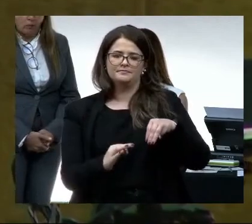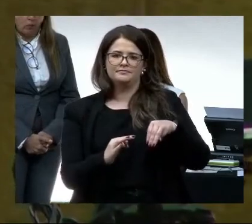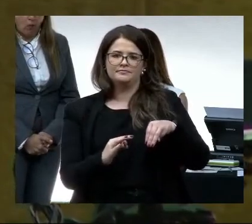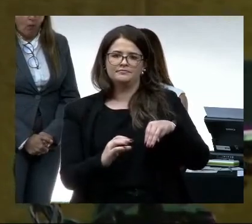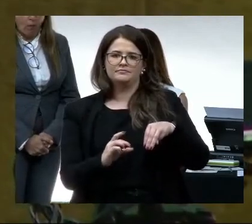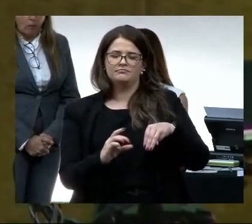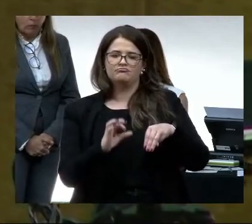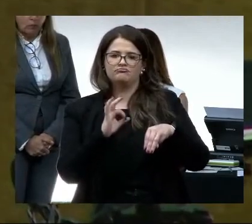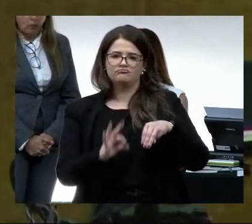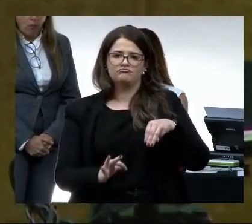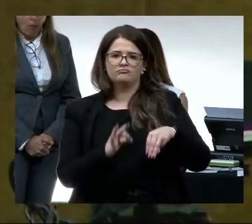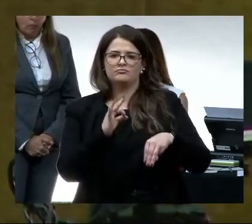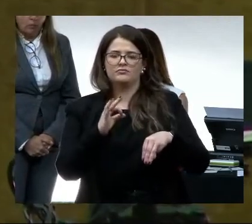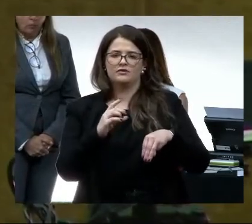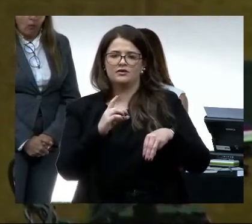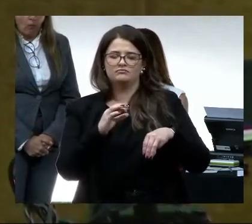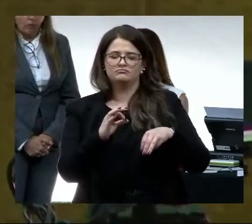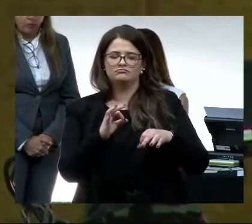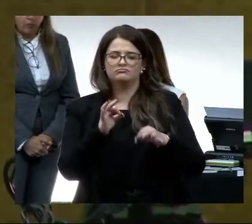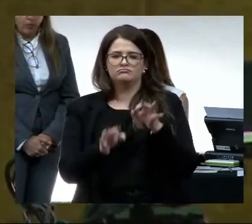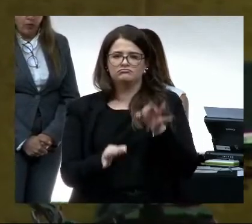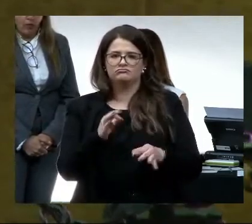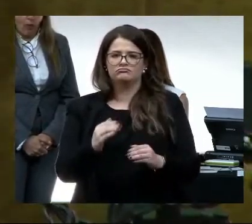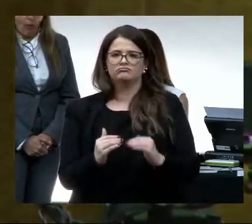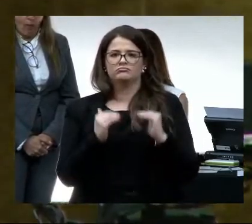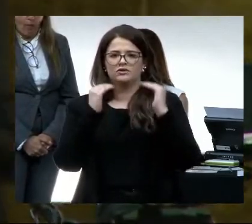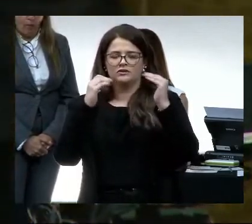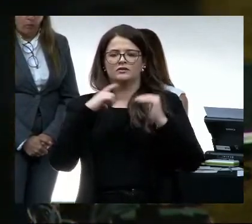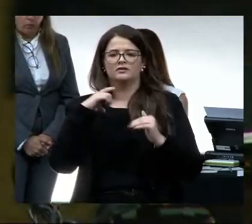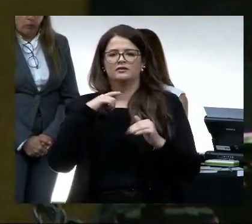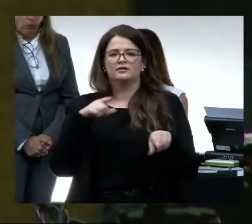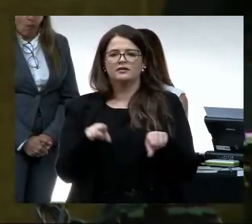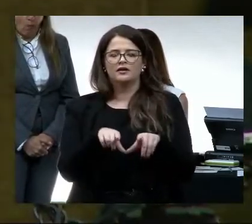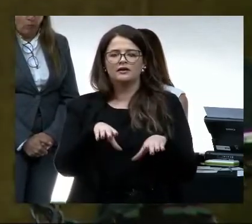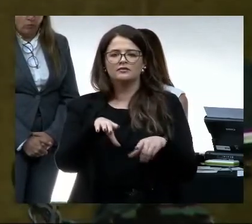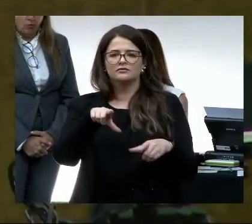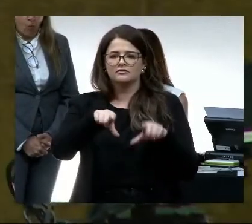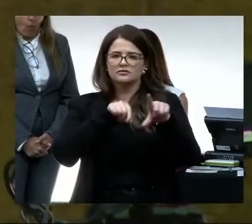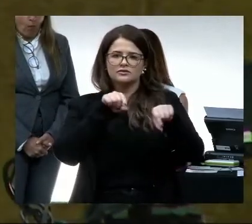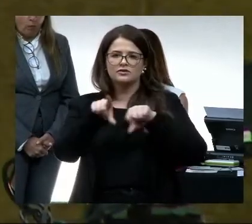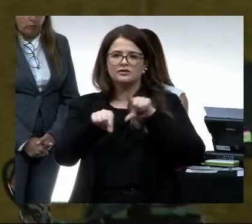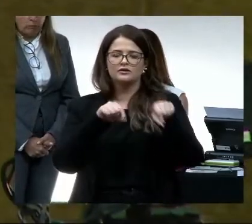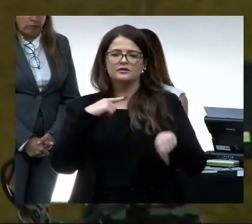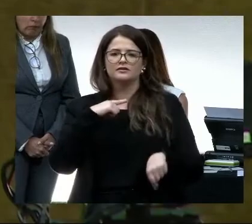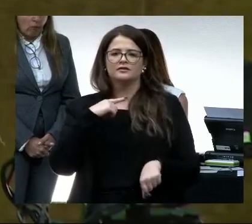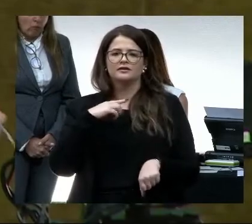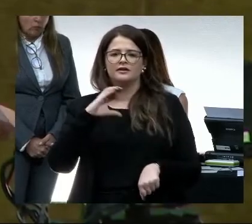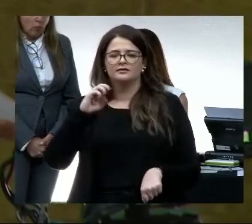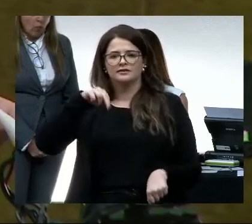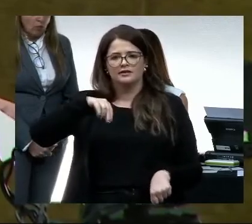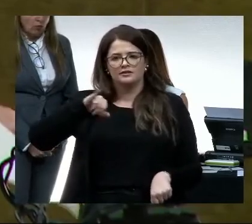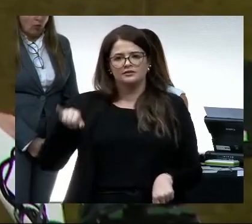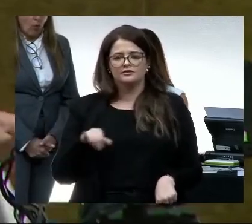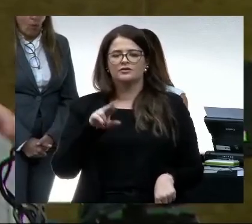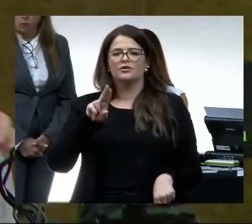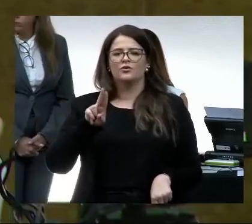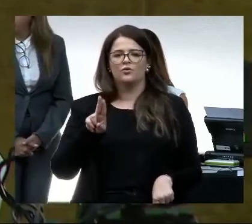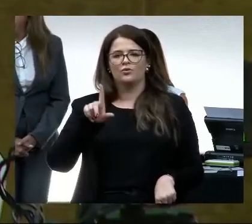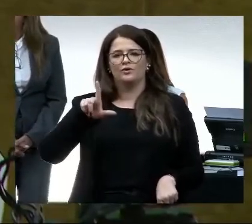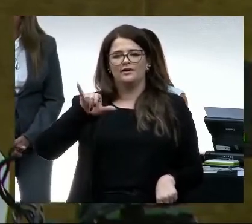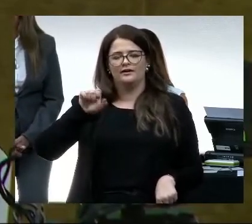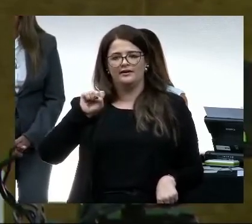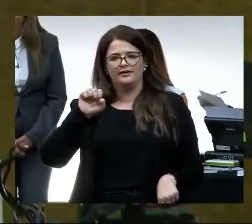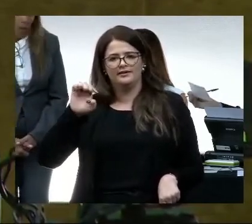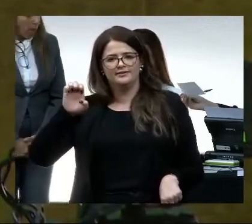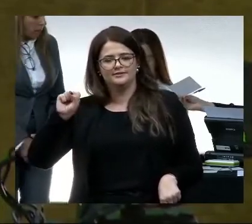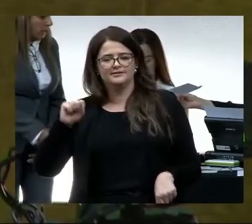conselheiro eleito ao Conselho Nacional de Justiça, já indicado, Ulisses Rabaneda, e